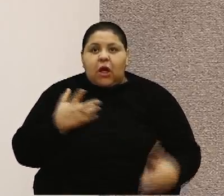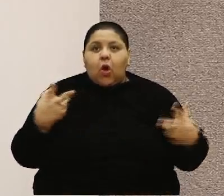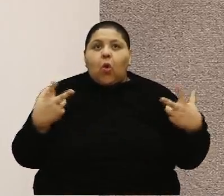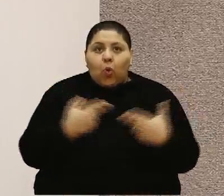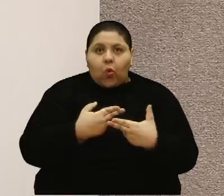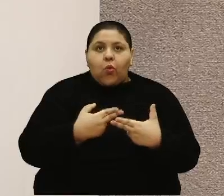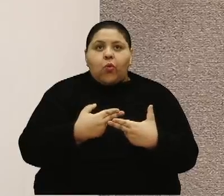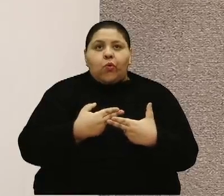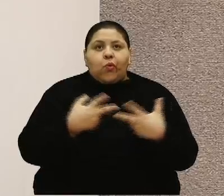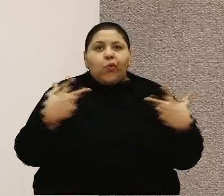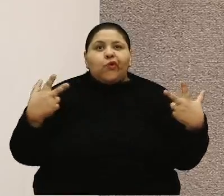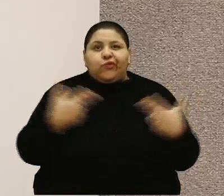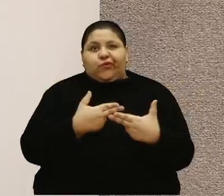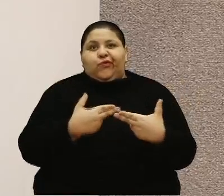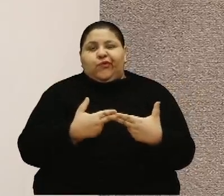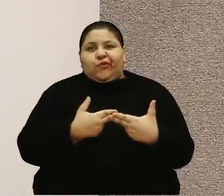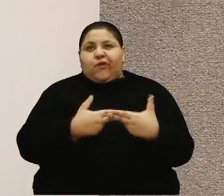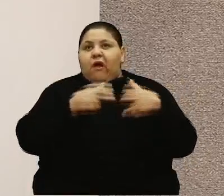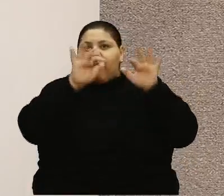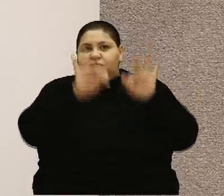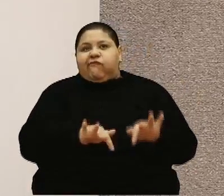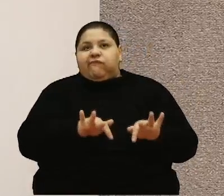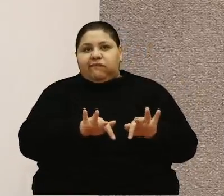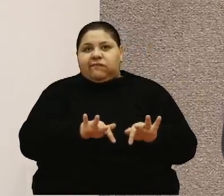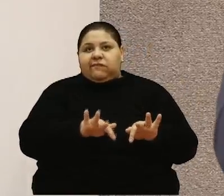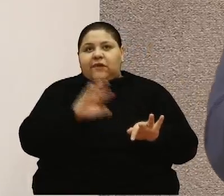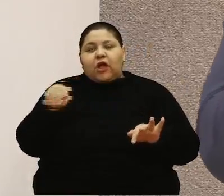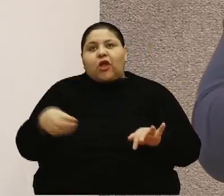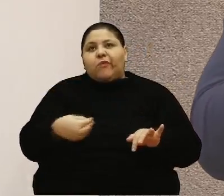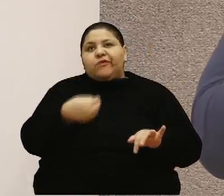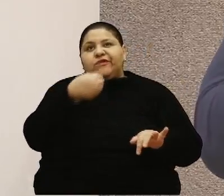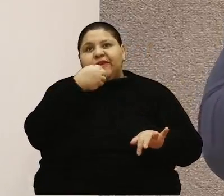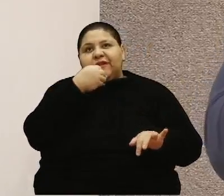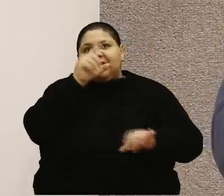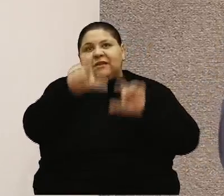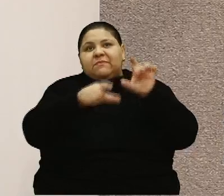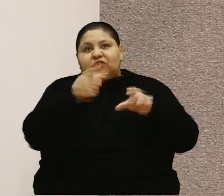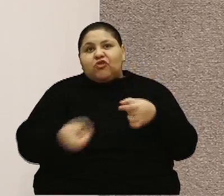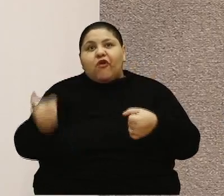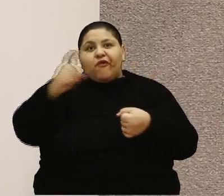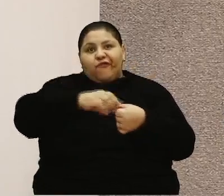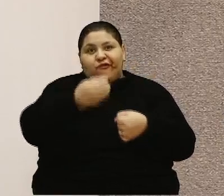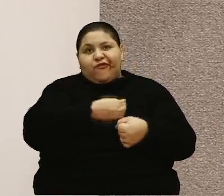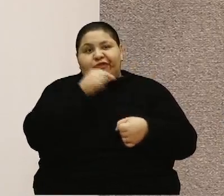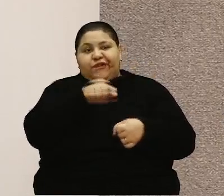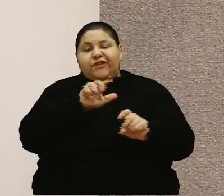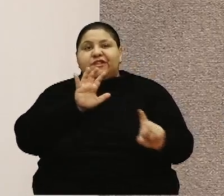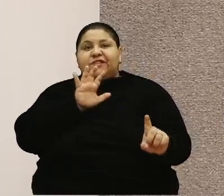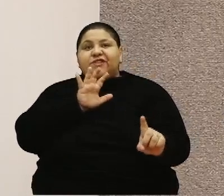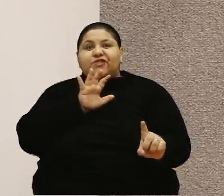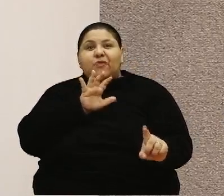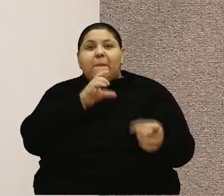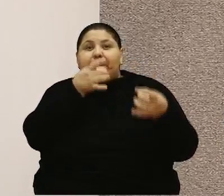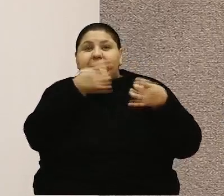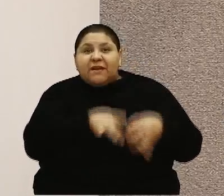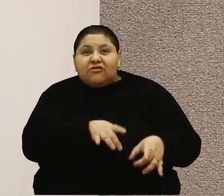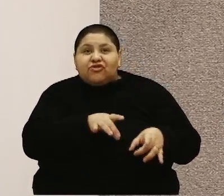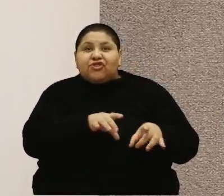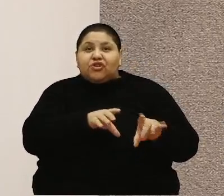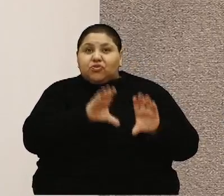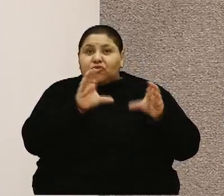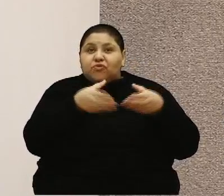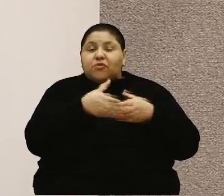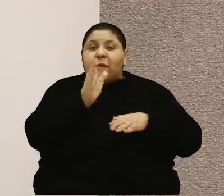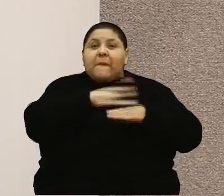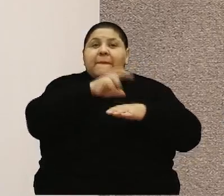e cortou no bolso, arrebentou com a possibilidade das pessoas serem restauradas. Isso ameaça as comunidades terapêuticas. São mais de 500 que estão cadastradas no